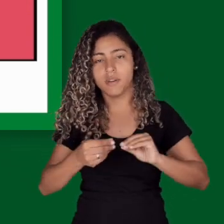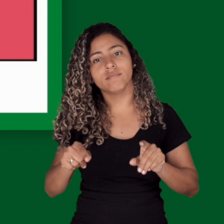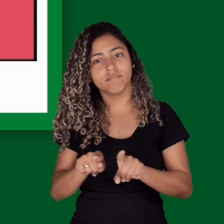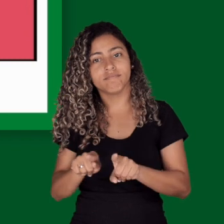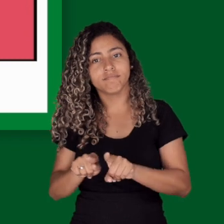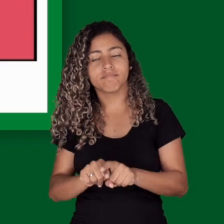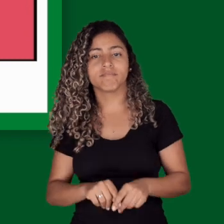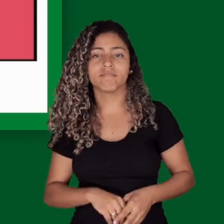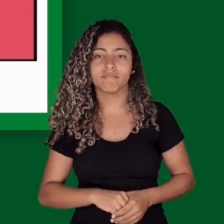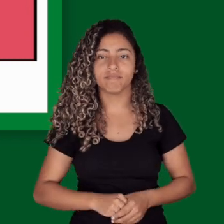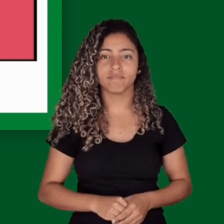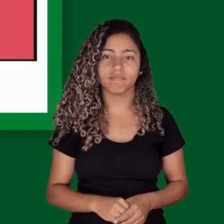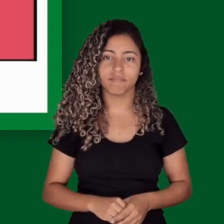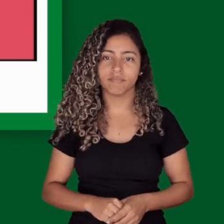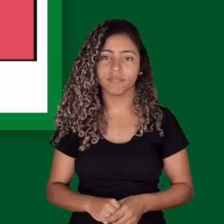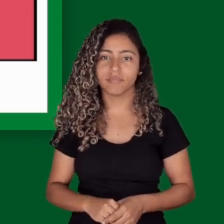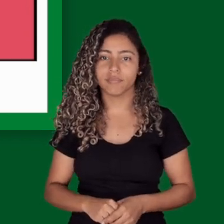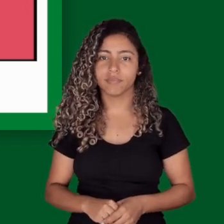de fibra.